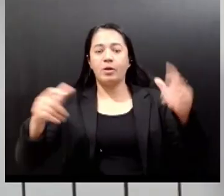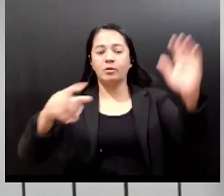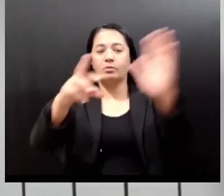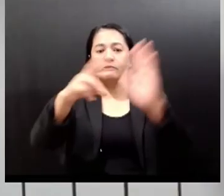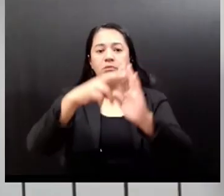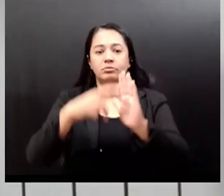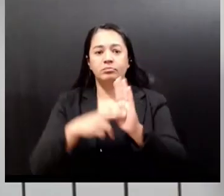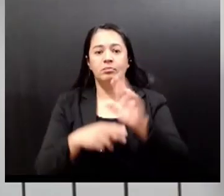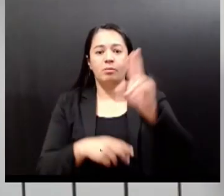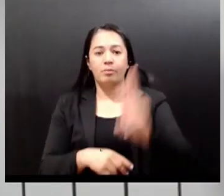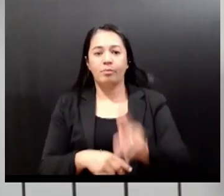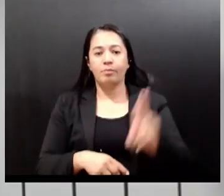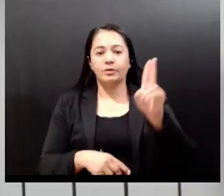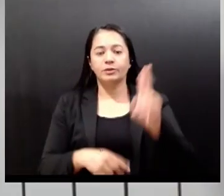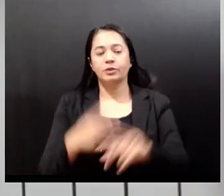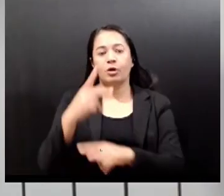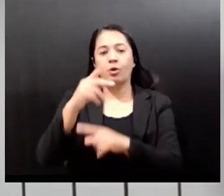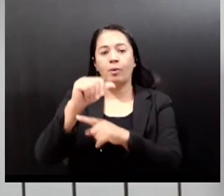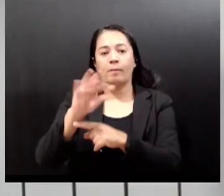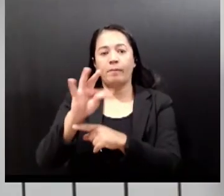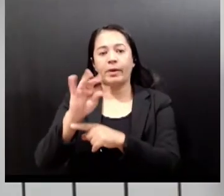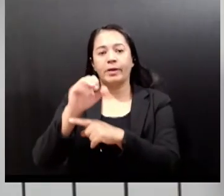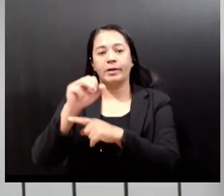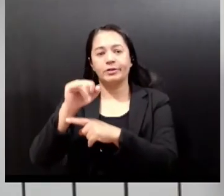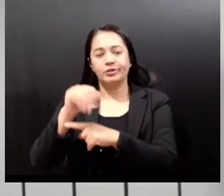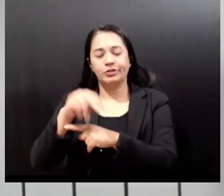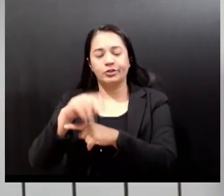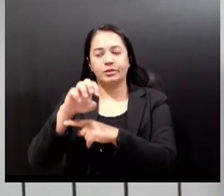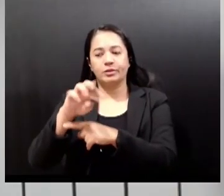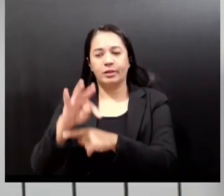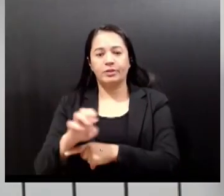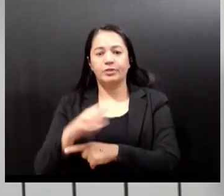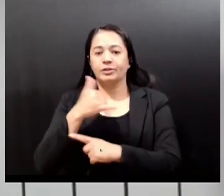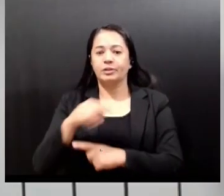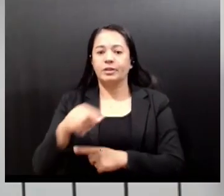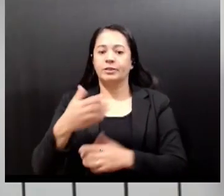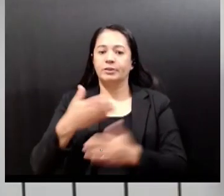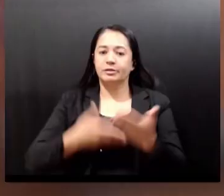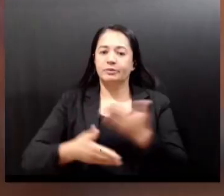dos patinetes elétricos compartilhados aqui em Campinas.